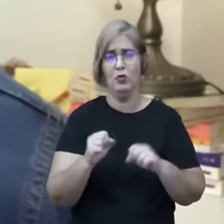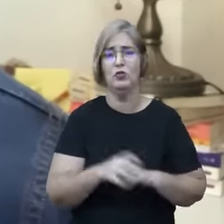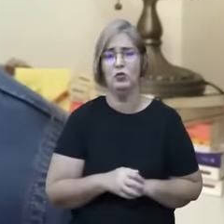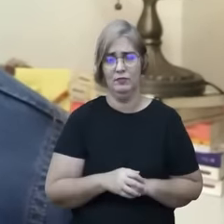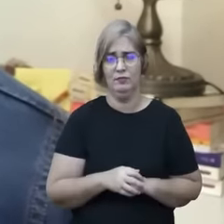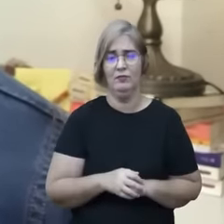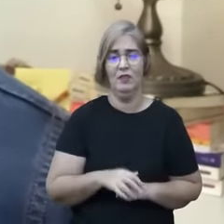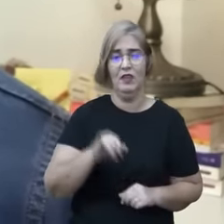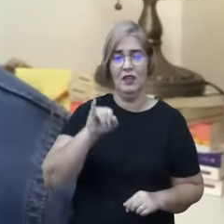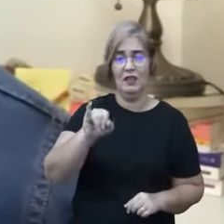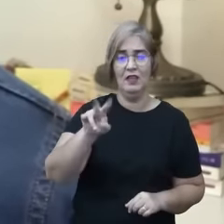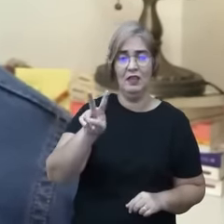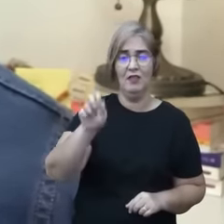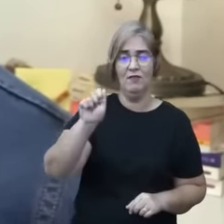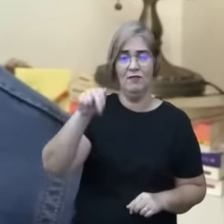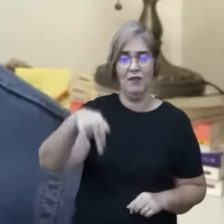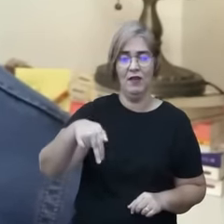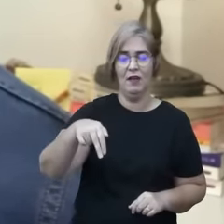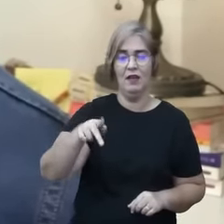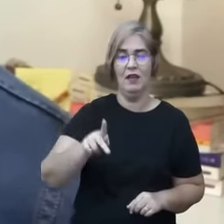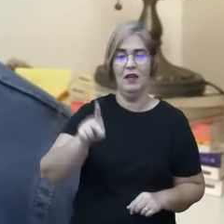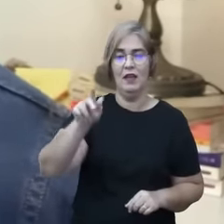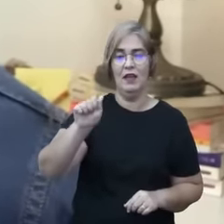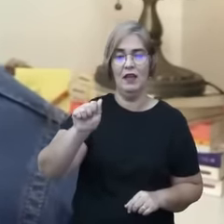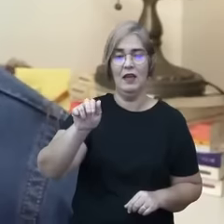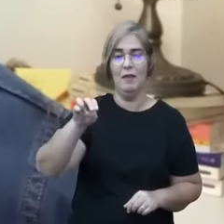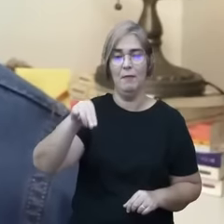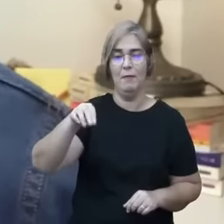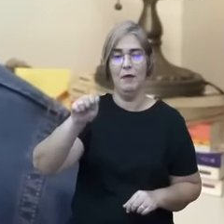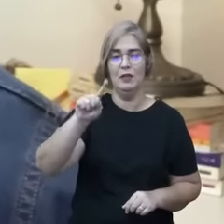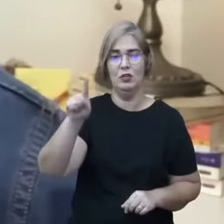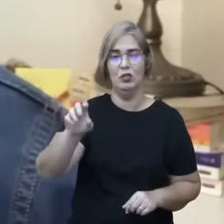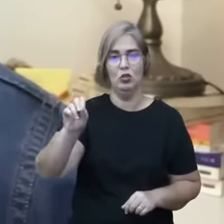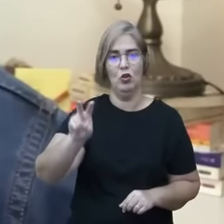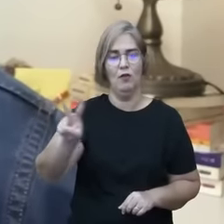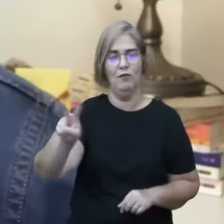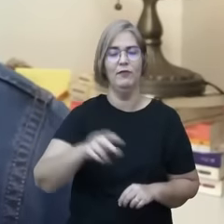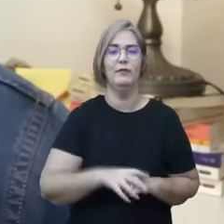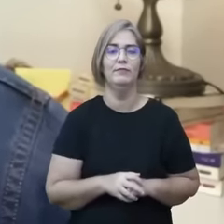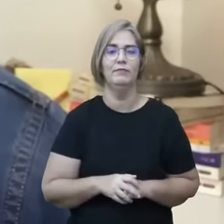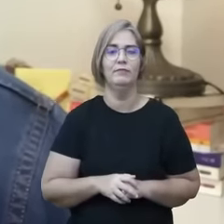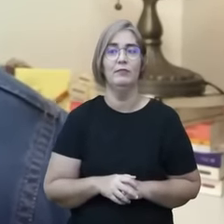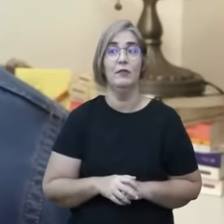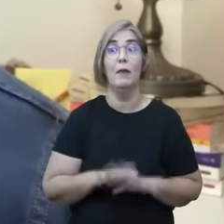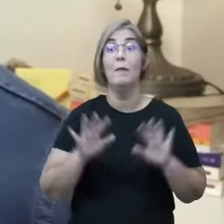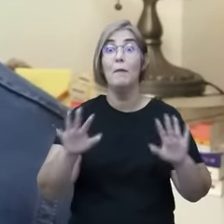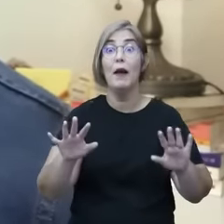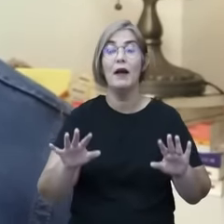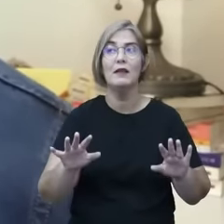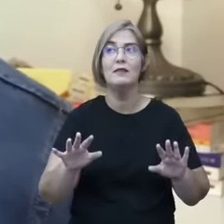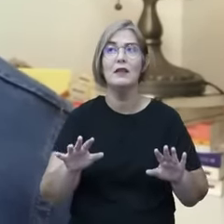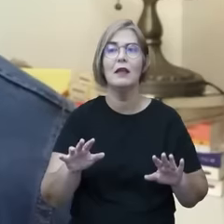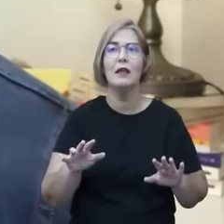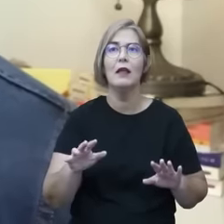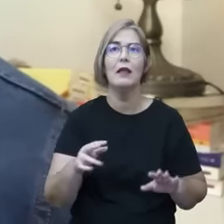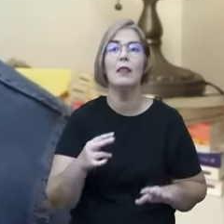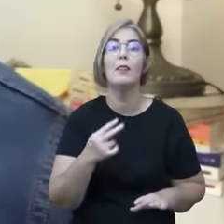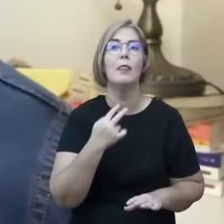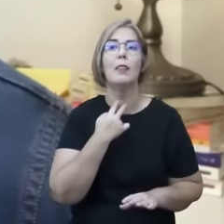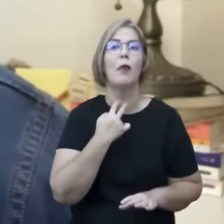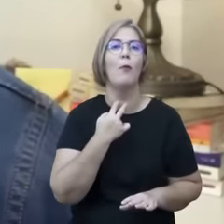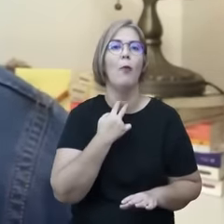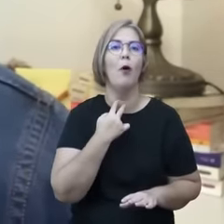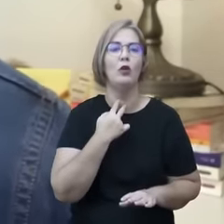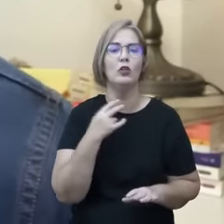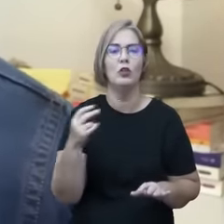Ivan Karamazov. Também isto cheira absurdo, desde que não seja entendido de maneira vulgar. Não sei